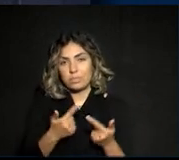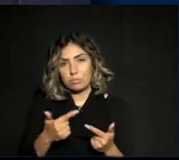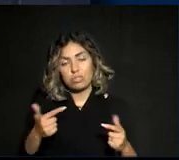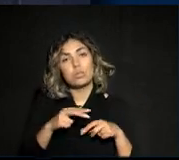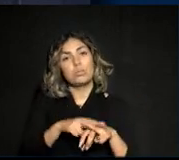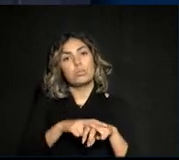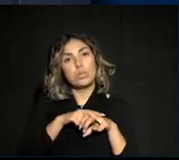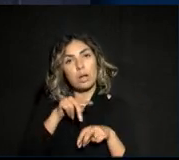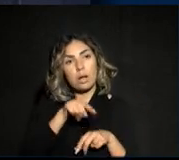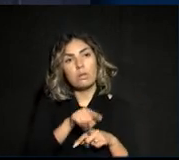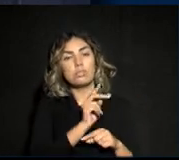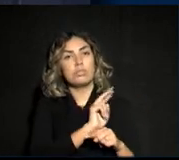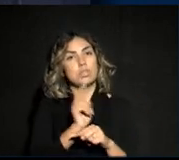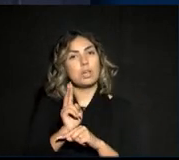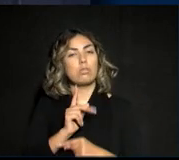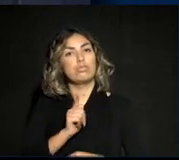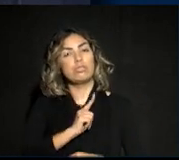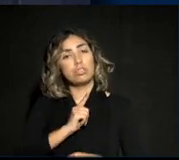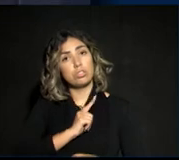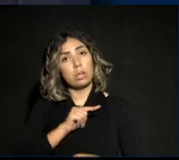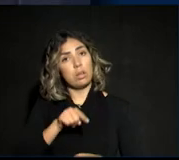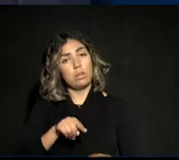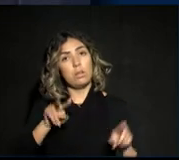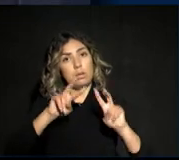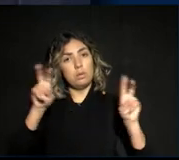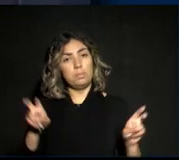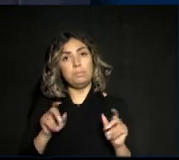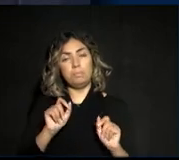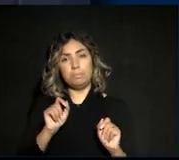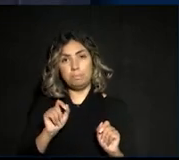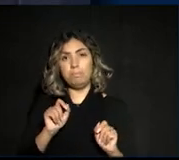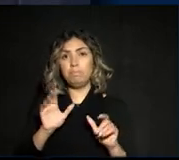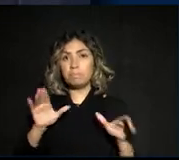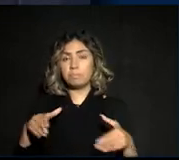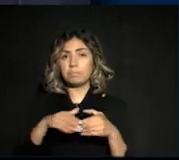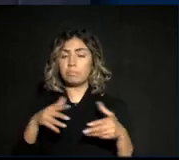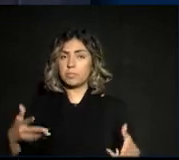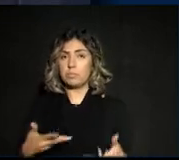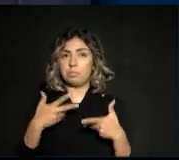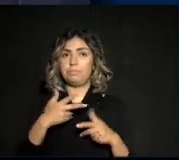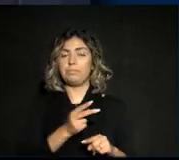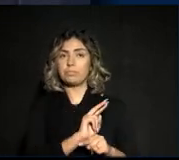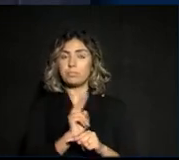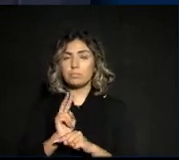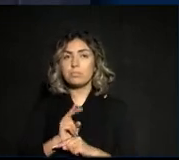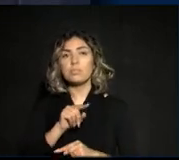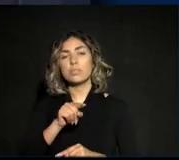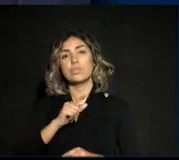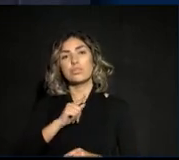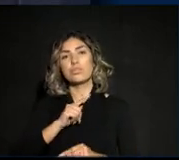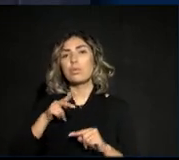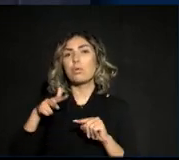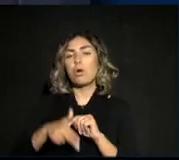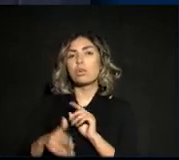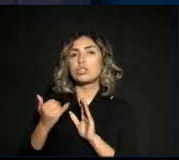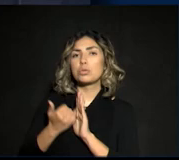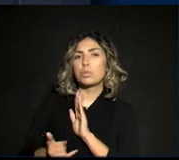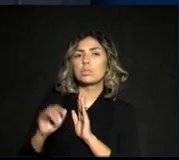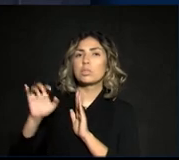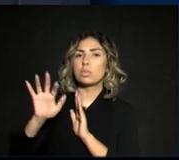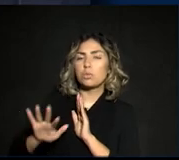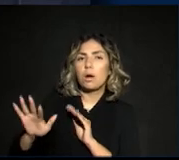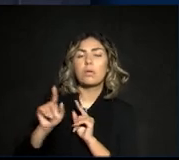causa desses estímulos fiscais. A gente está falando aí de pacote de estímulo fiscal, quando olha corte de imposto estadual, corte de imposto